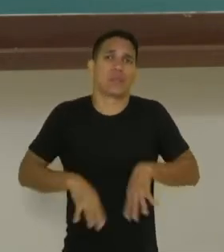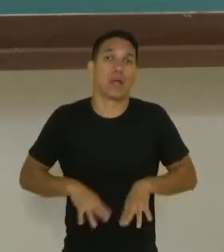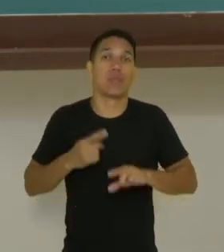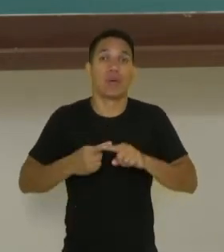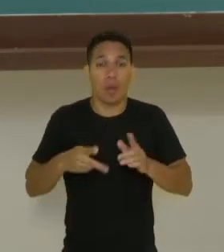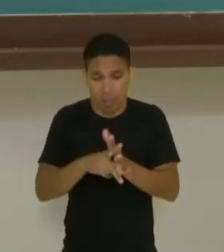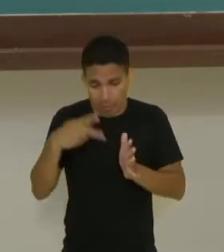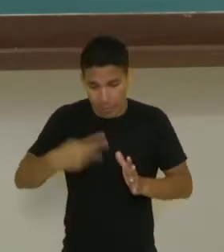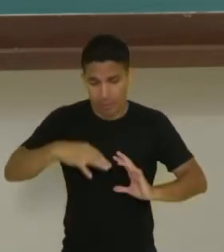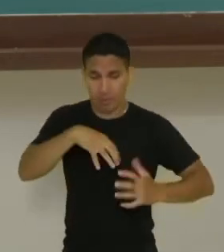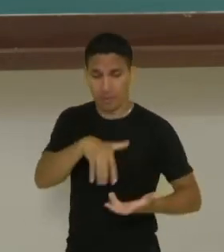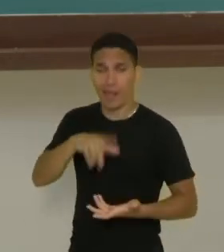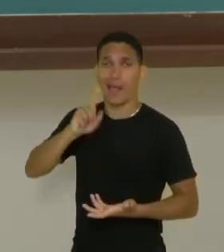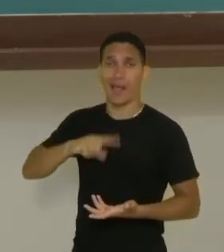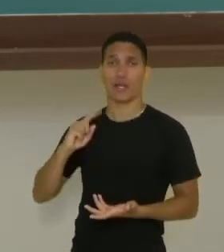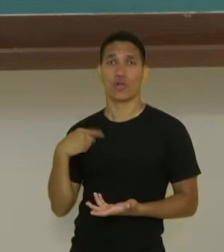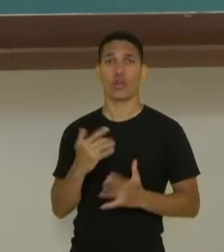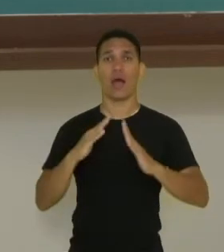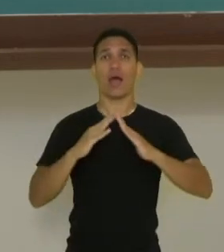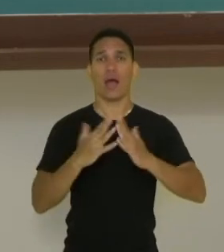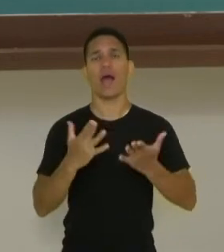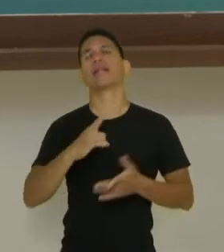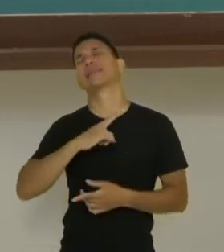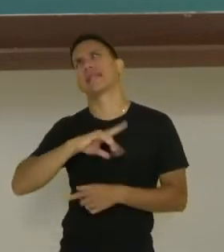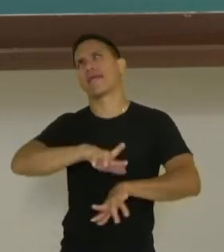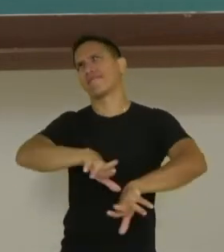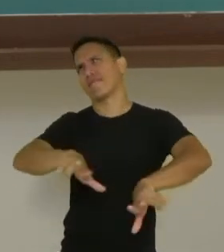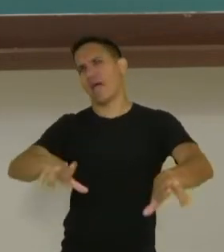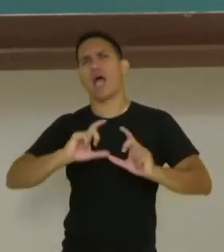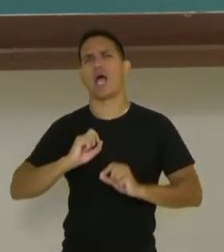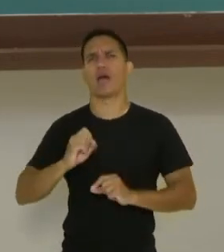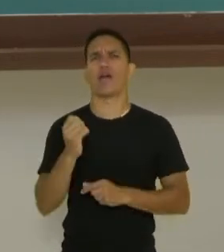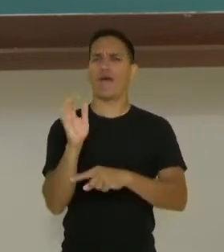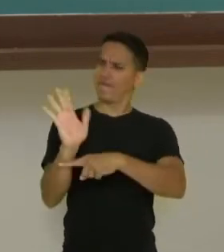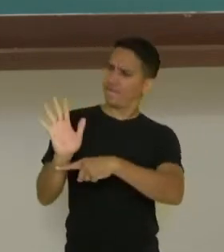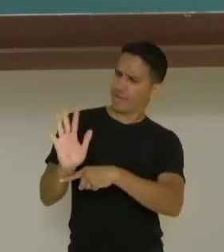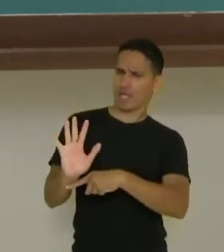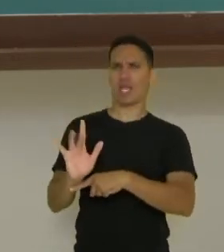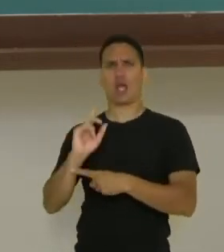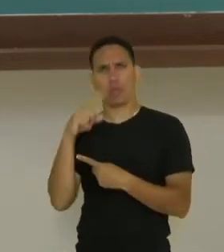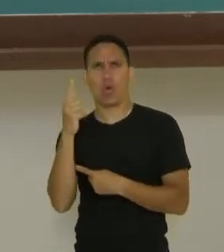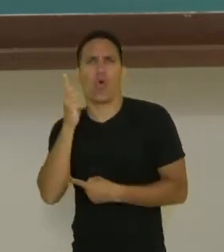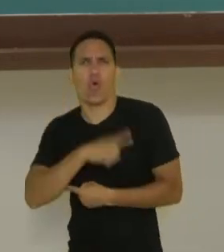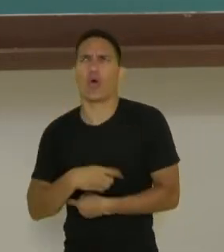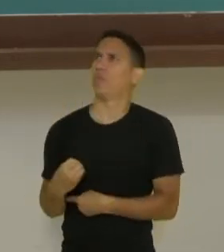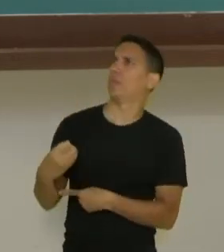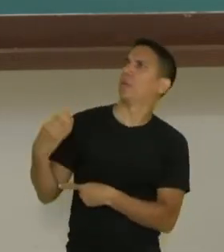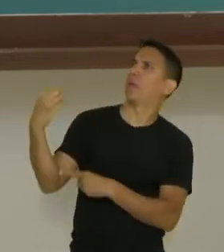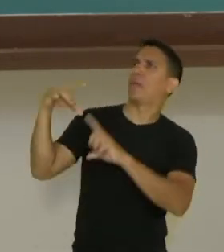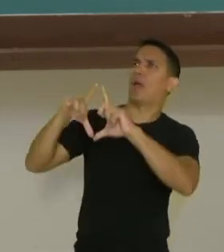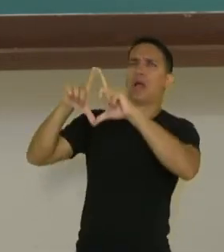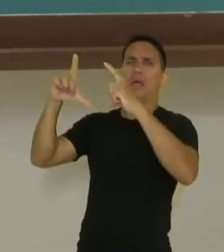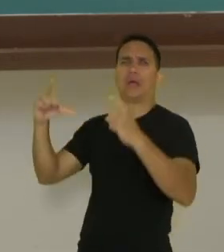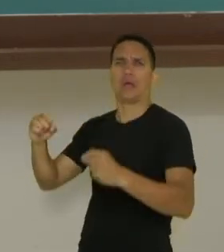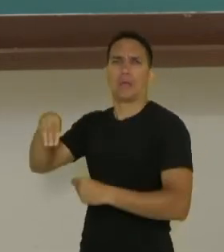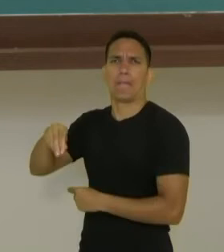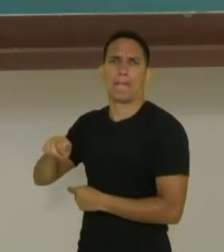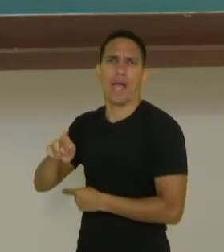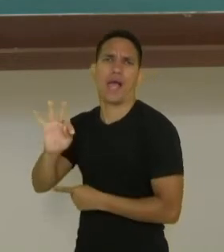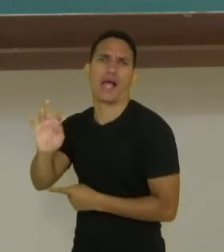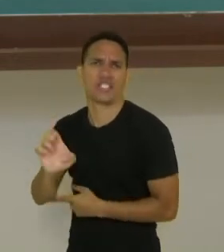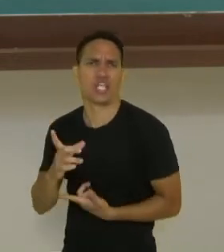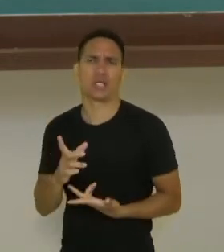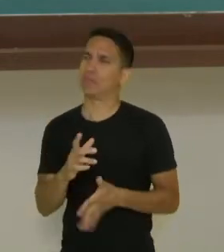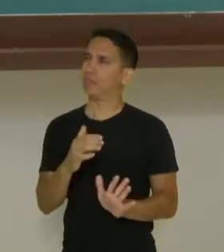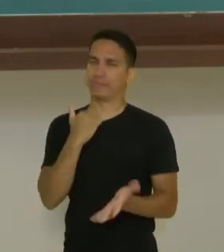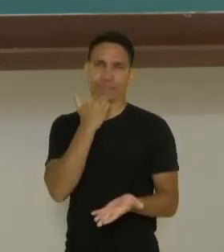Apesar de existirem muitos filmes de ficção científica que dizem que nós vamos nos mudar para Marte, vamos nos mudar para não sei aonde, isso